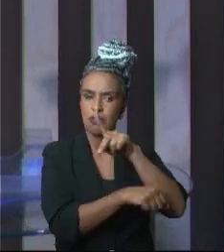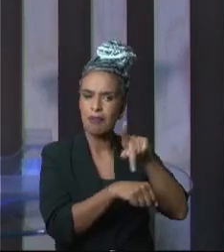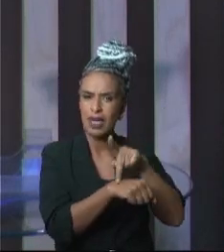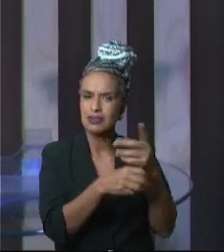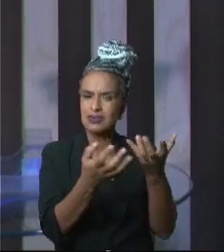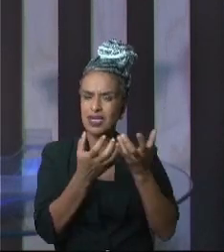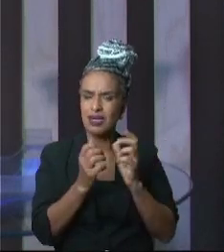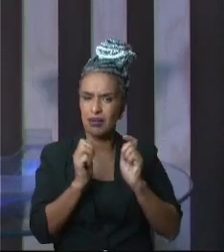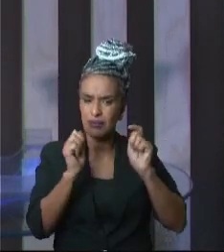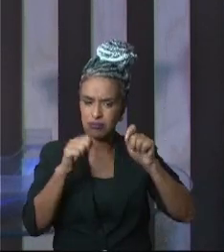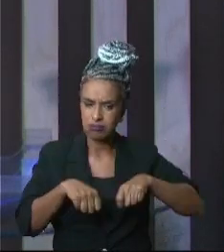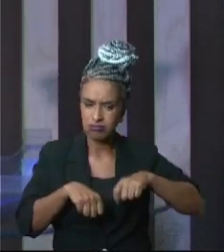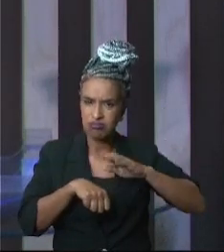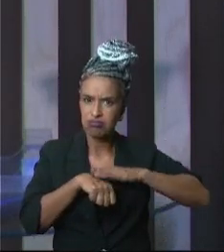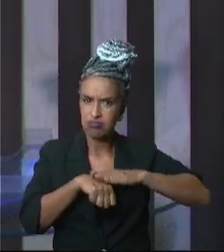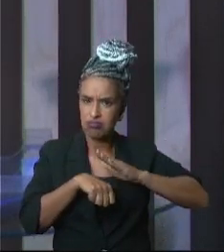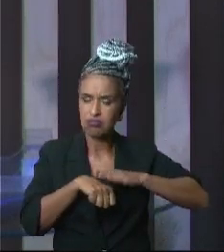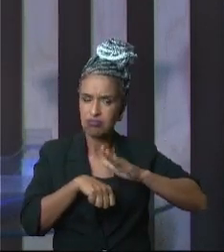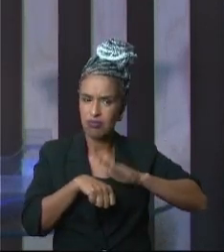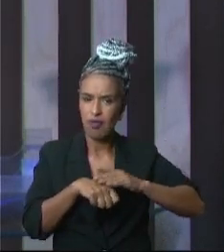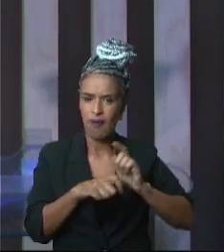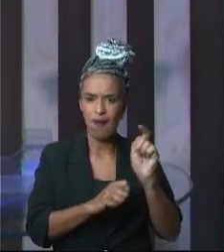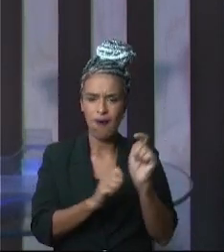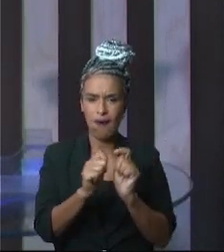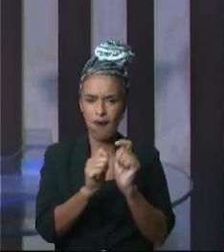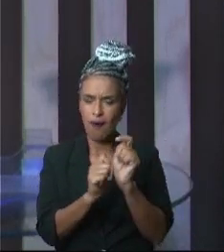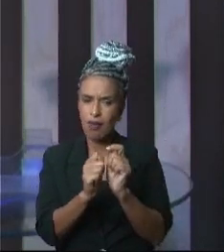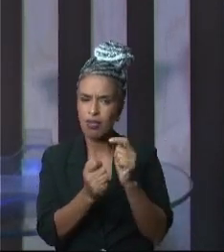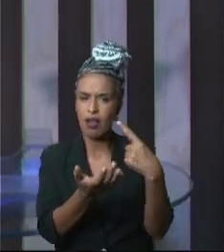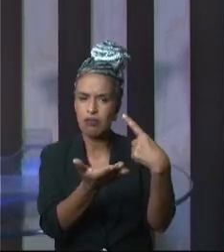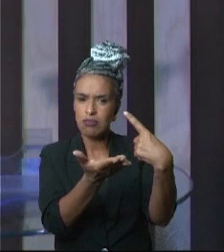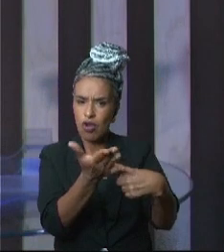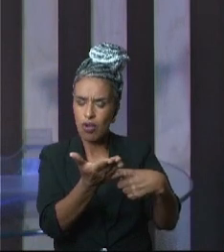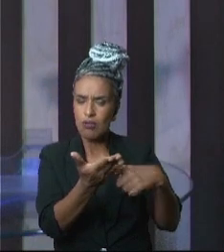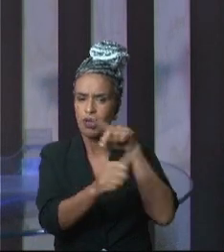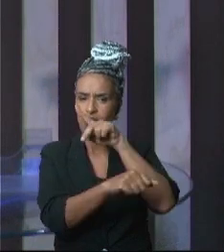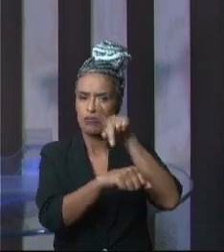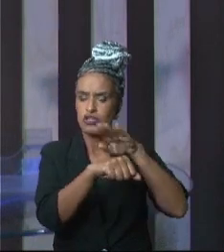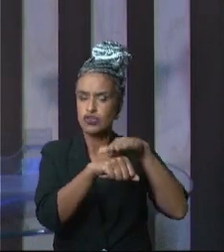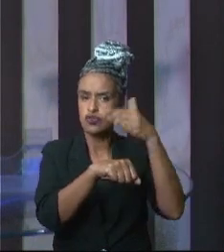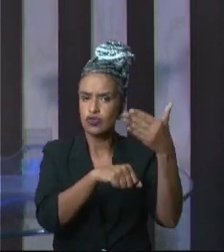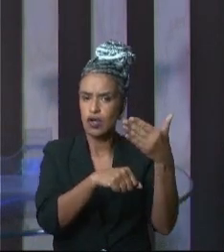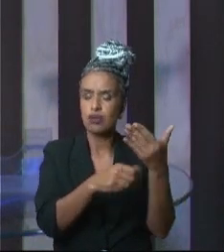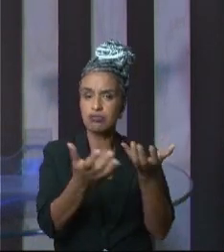somos capazes de negociar uma ordem internacional que nós queremos.